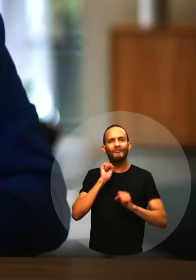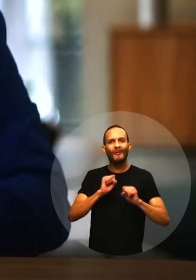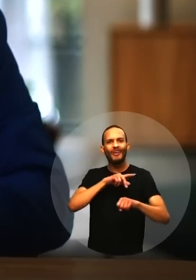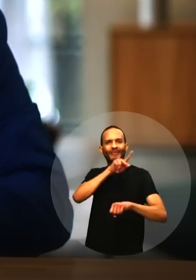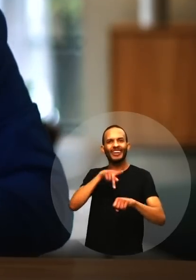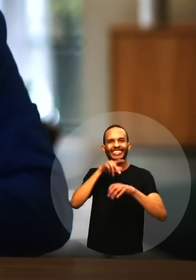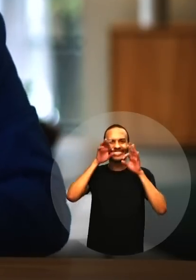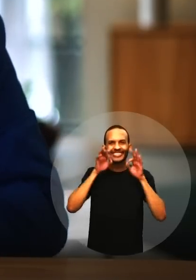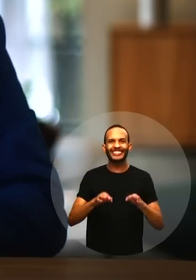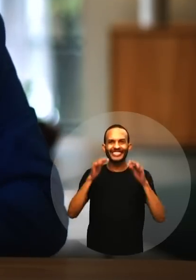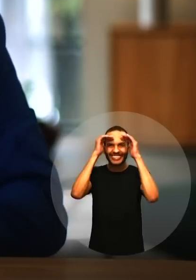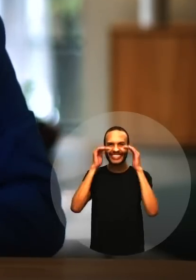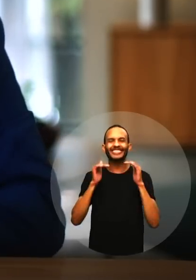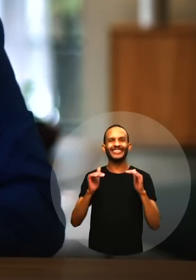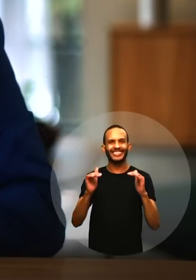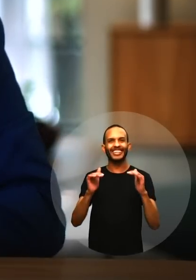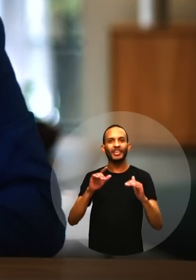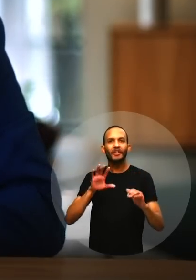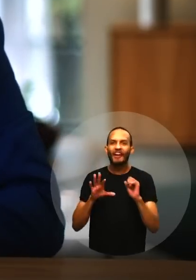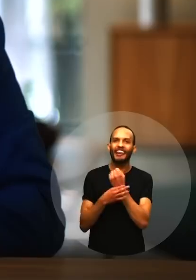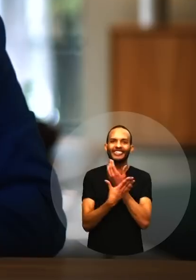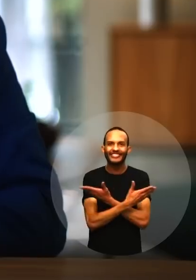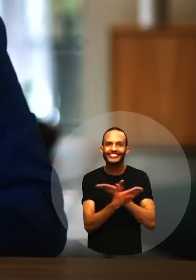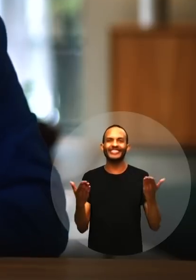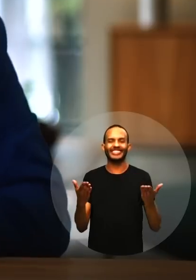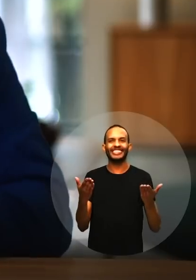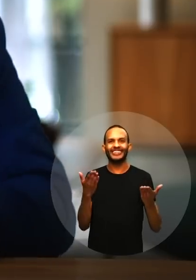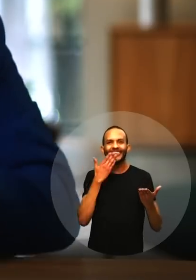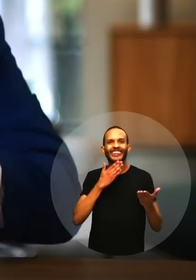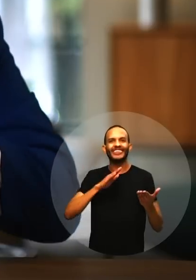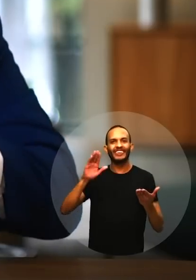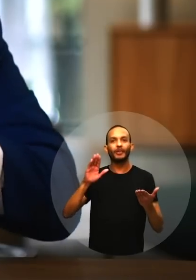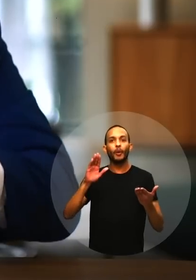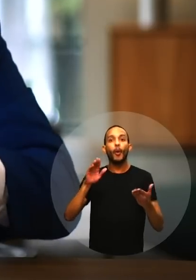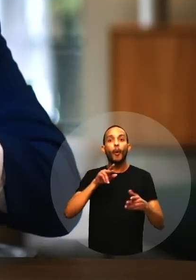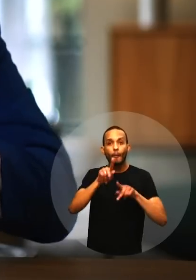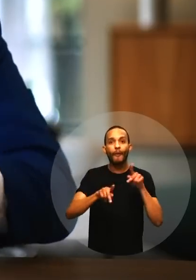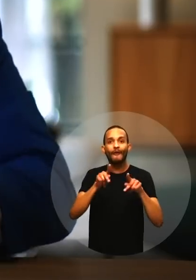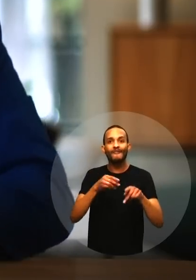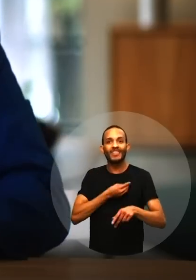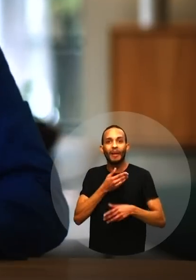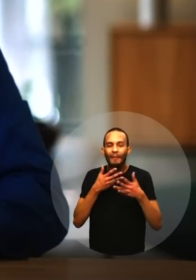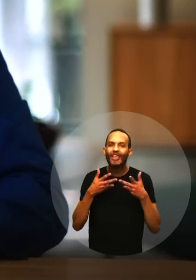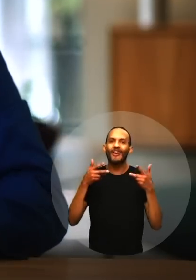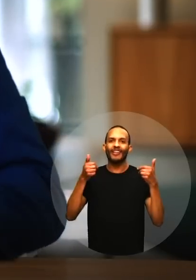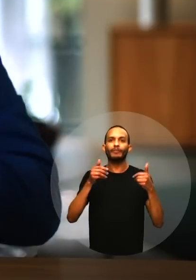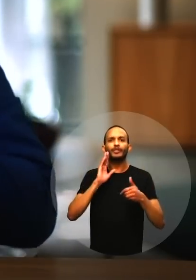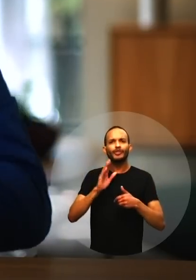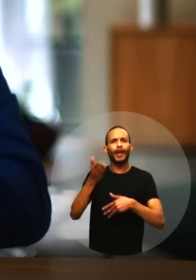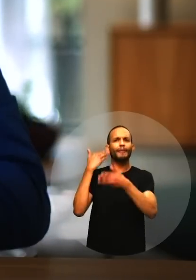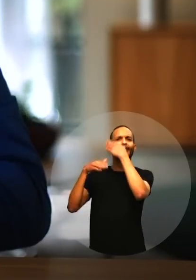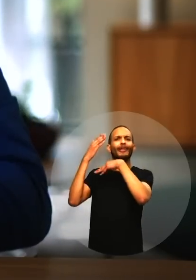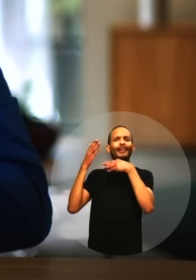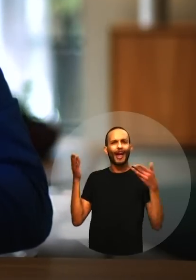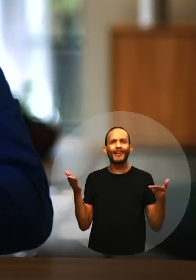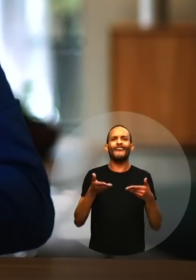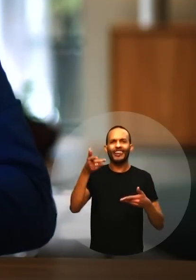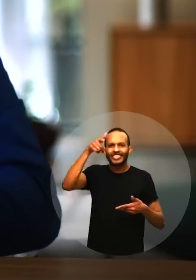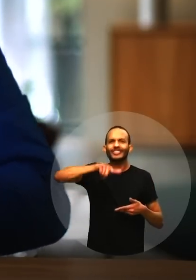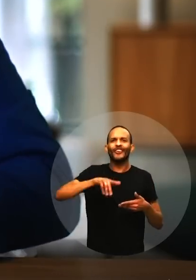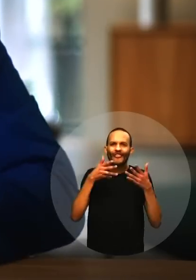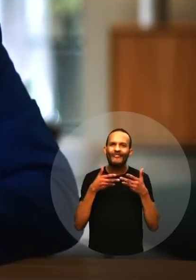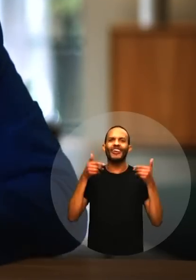Brasil pode ser um país mais justo e respeitado E garanto a vocês A vida do povo vai melhorar Já fizemos uma vez